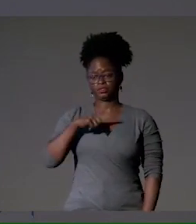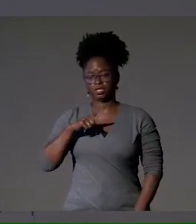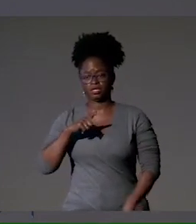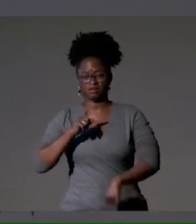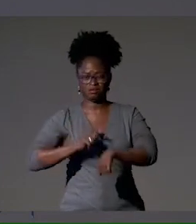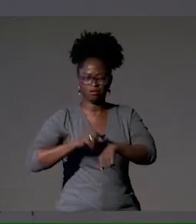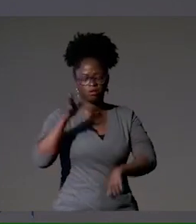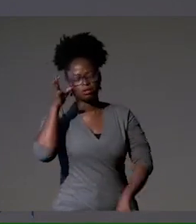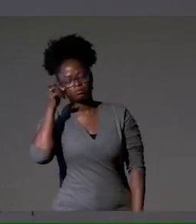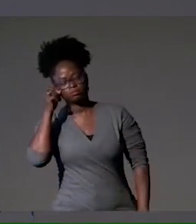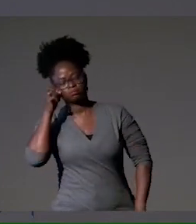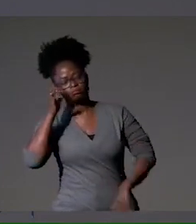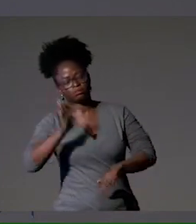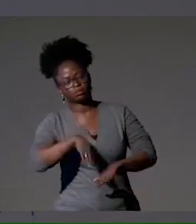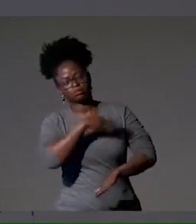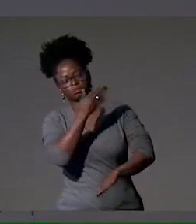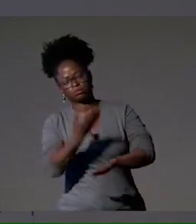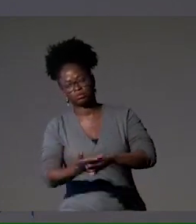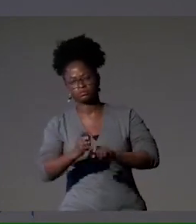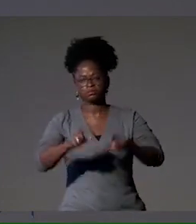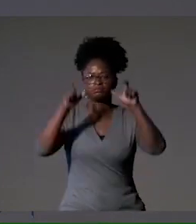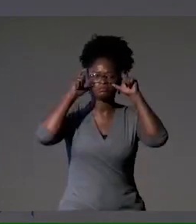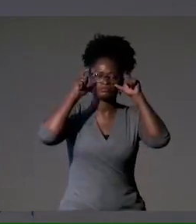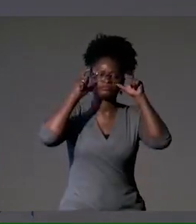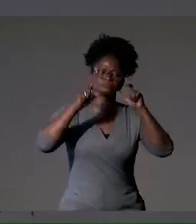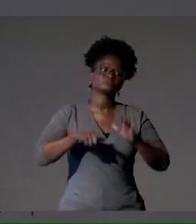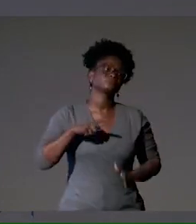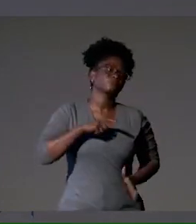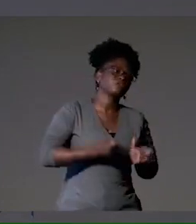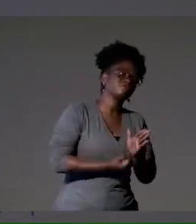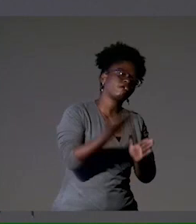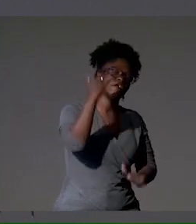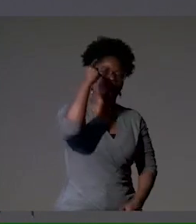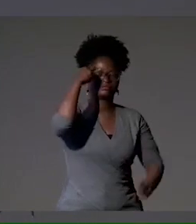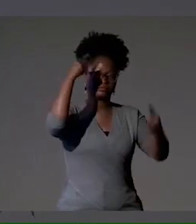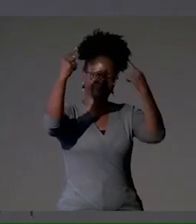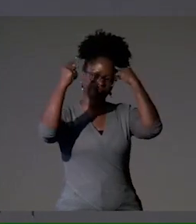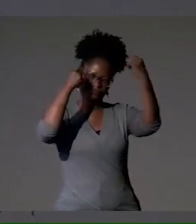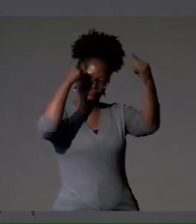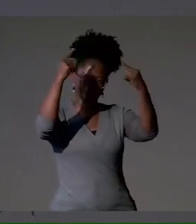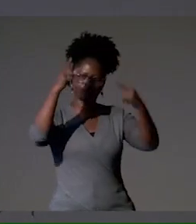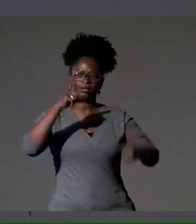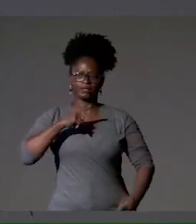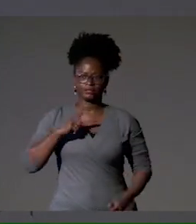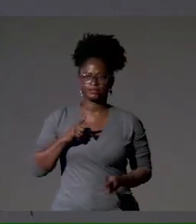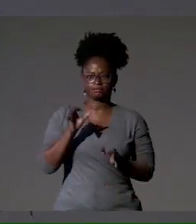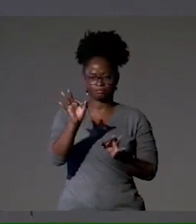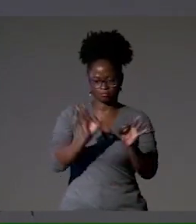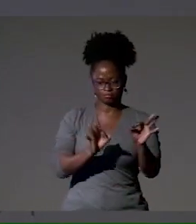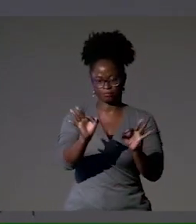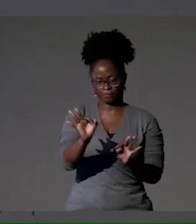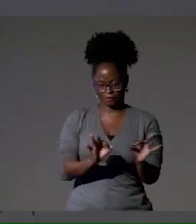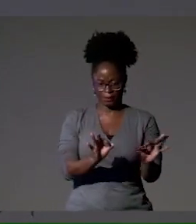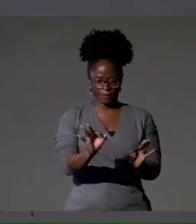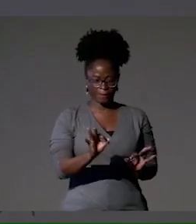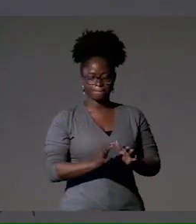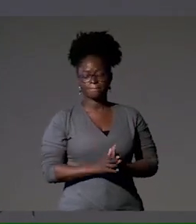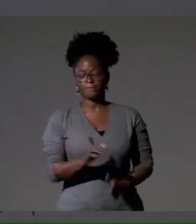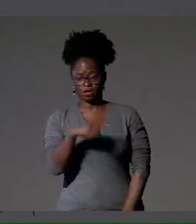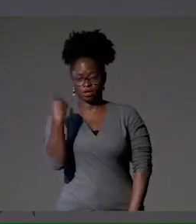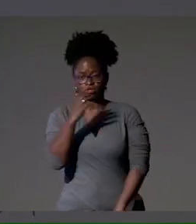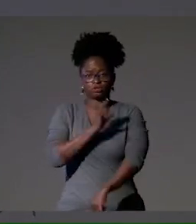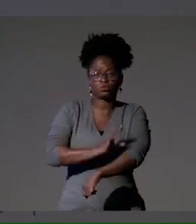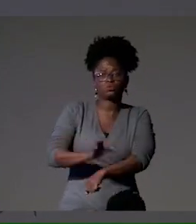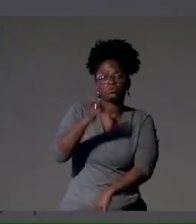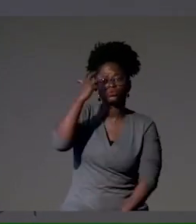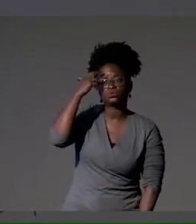e acordar. E aí tem uma série de ideias que foram ficando muito bem estabelecidas na nossa